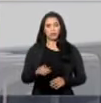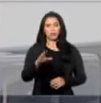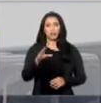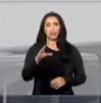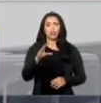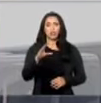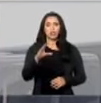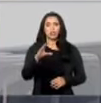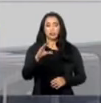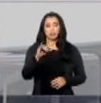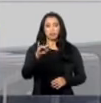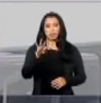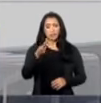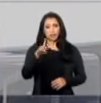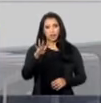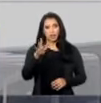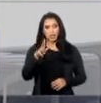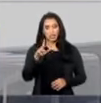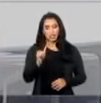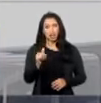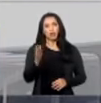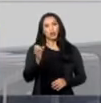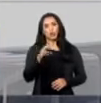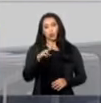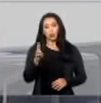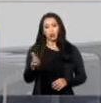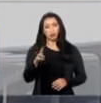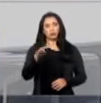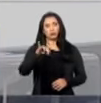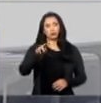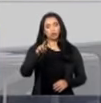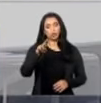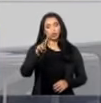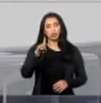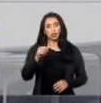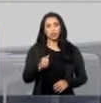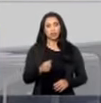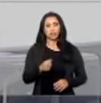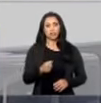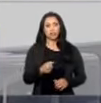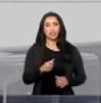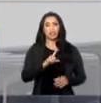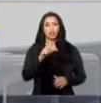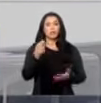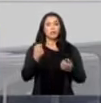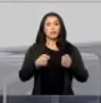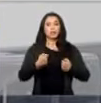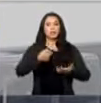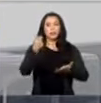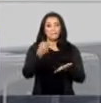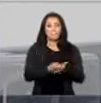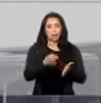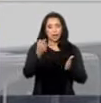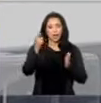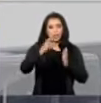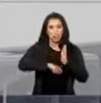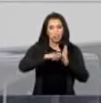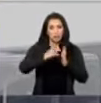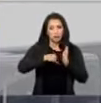tenham abatimento ou isenção de determinados tributos, desde que direcionem recursos por meio